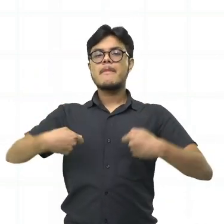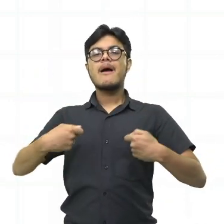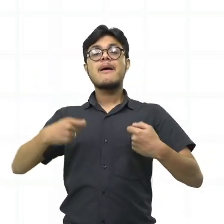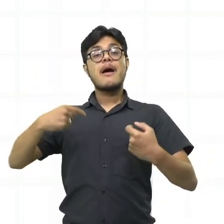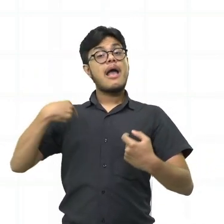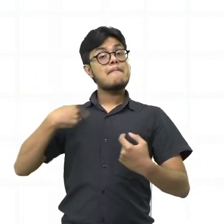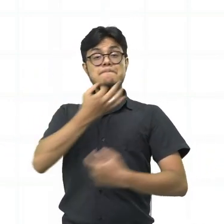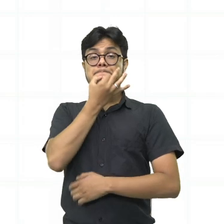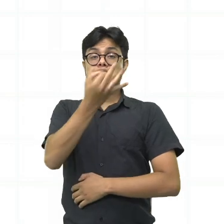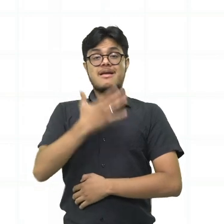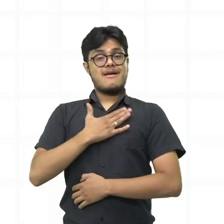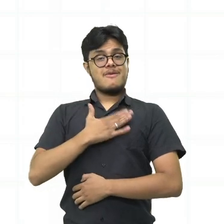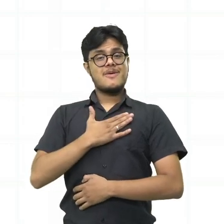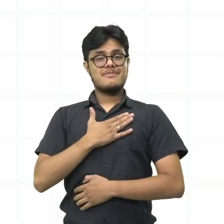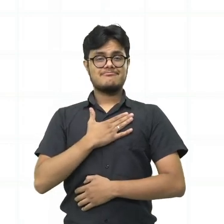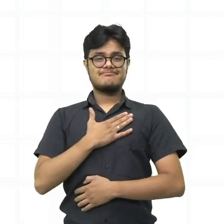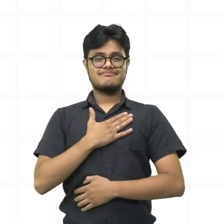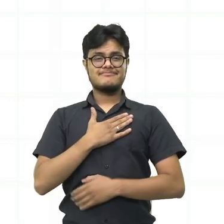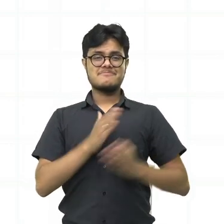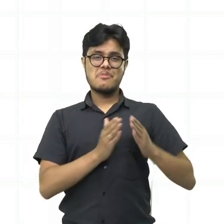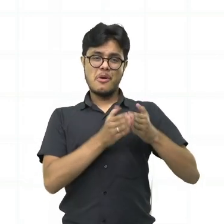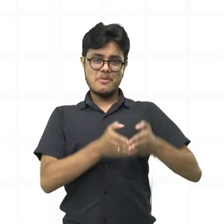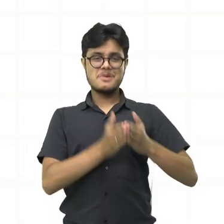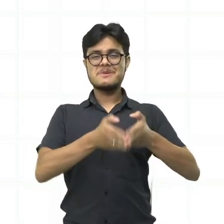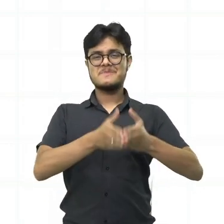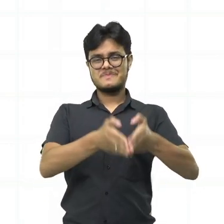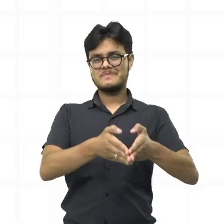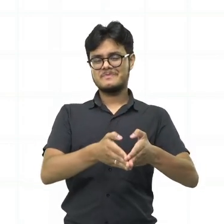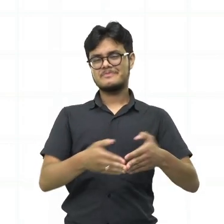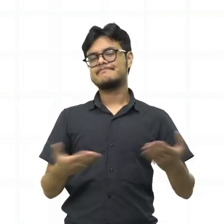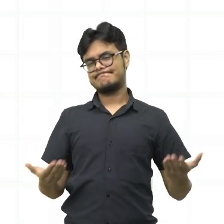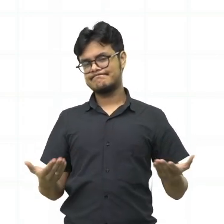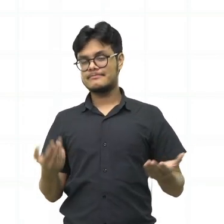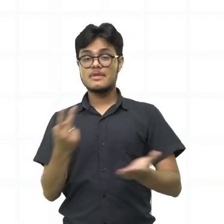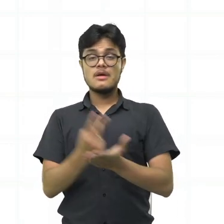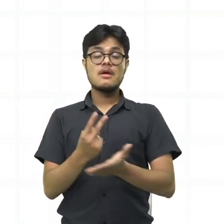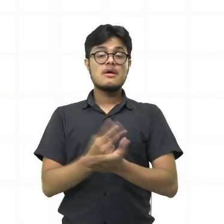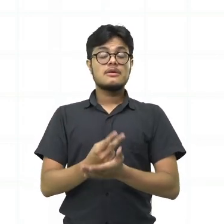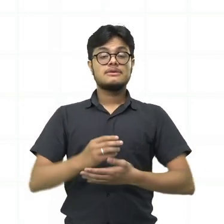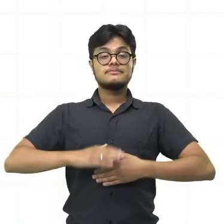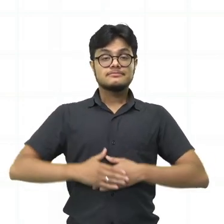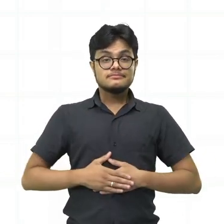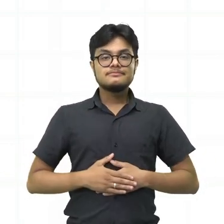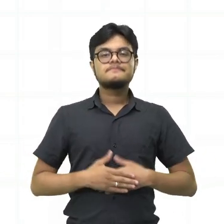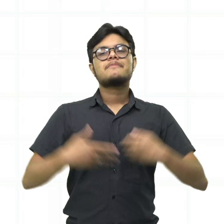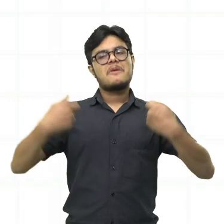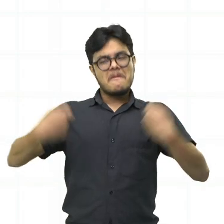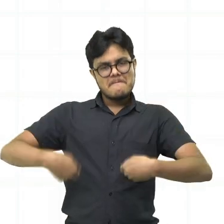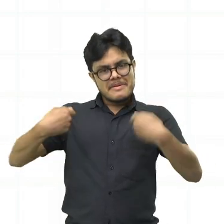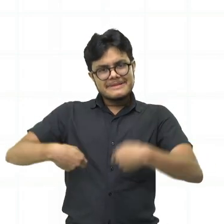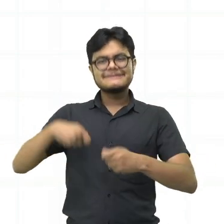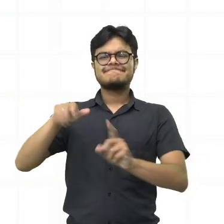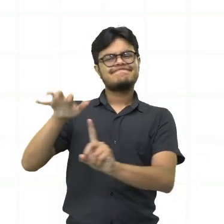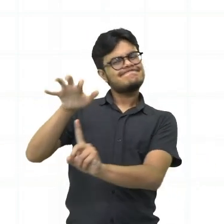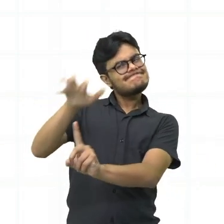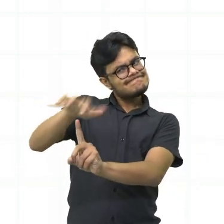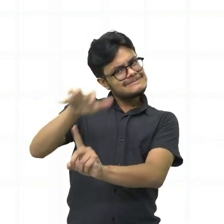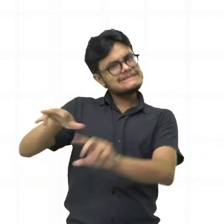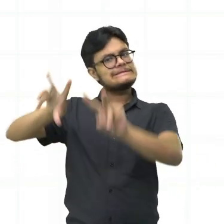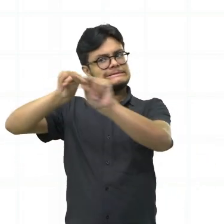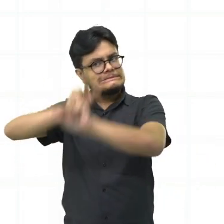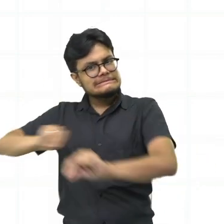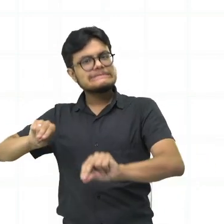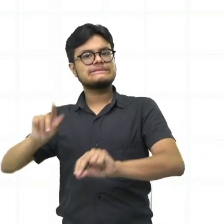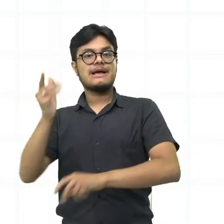desse meu ponto de vista. O que eu vou fazer para que eu tenha esse voto? Eu vou convencer, certo?